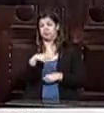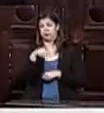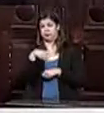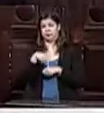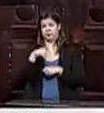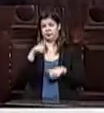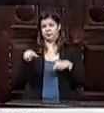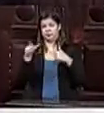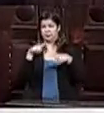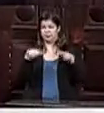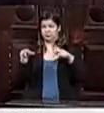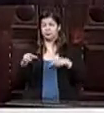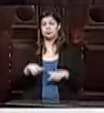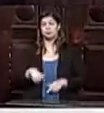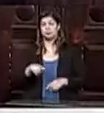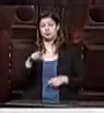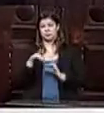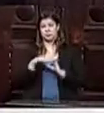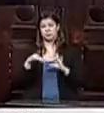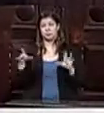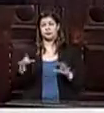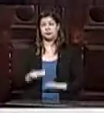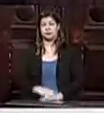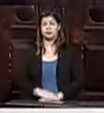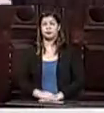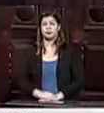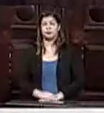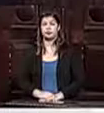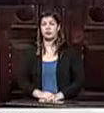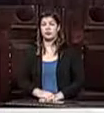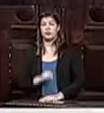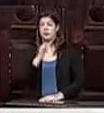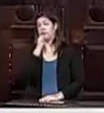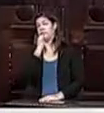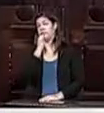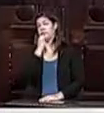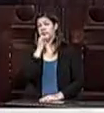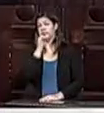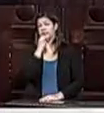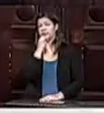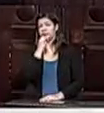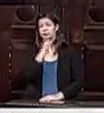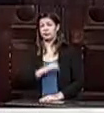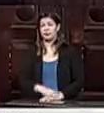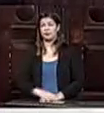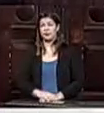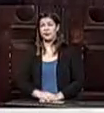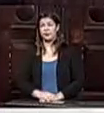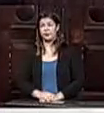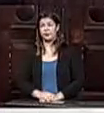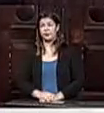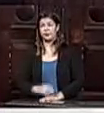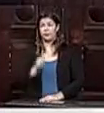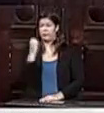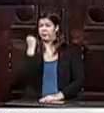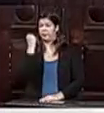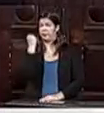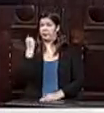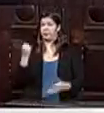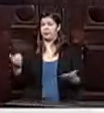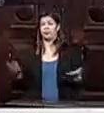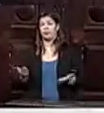países democráticos do mundo. Exemplo mais forte